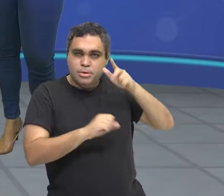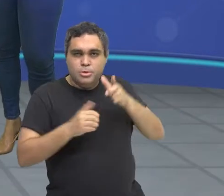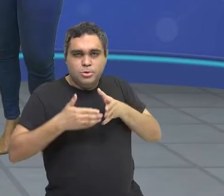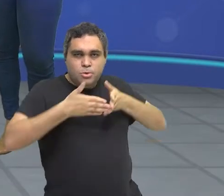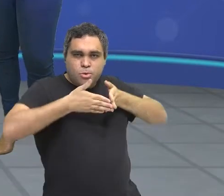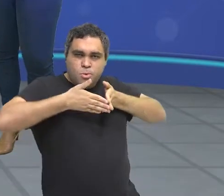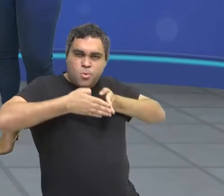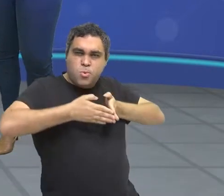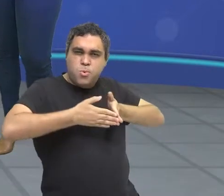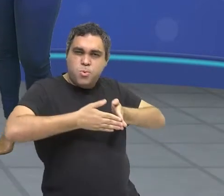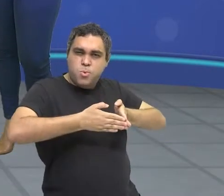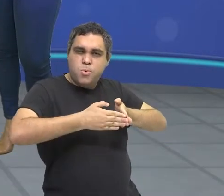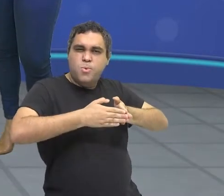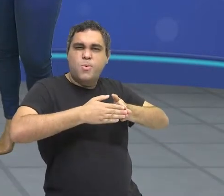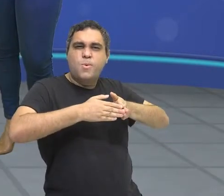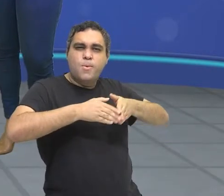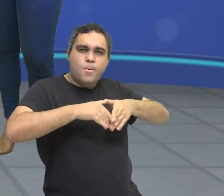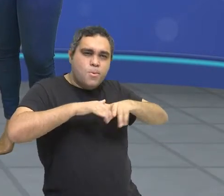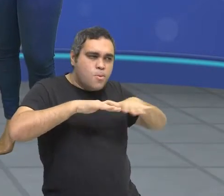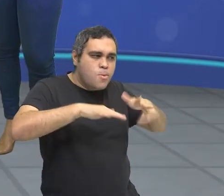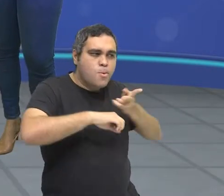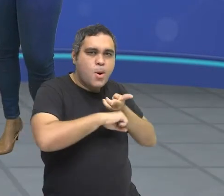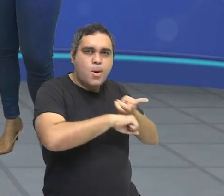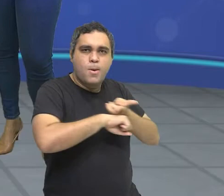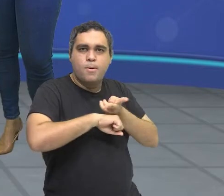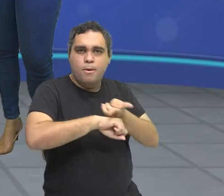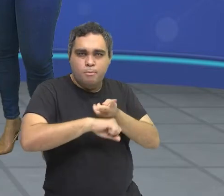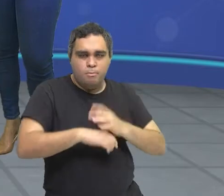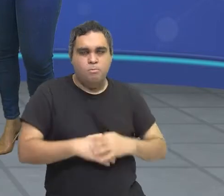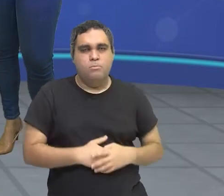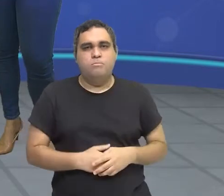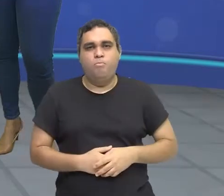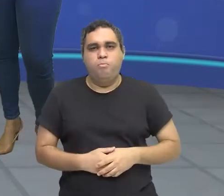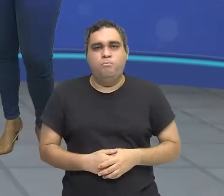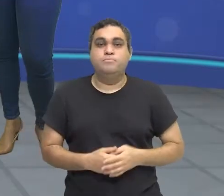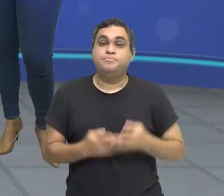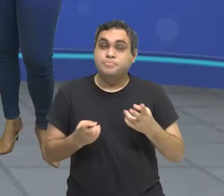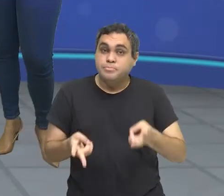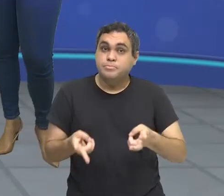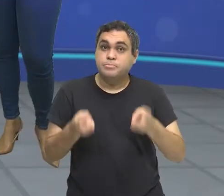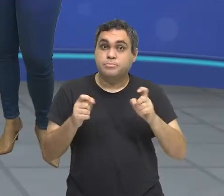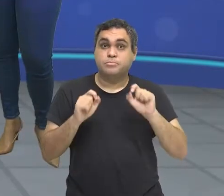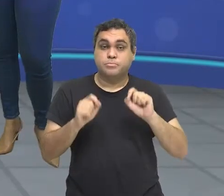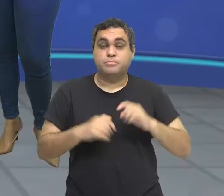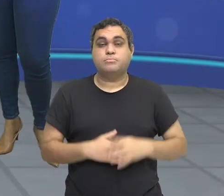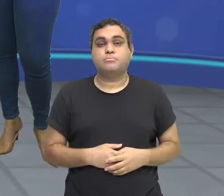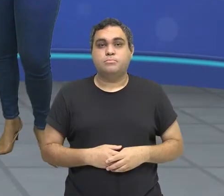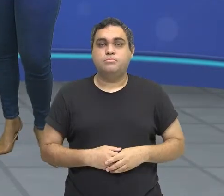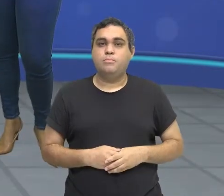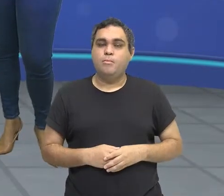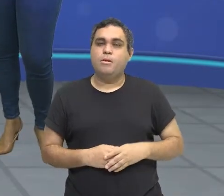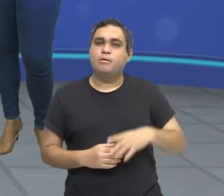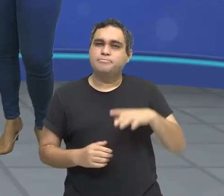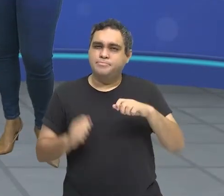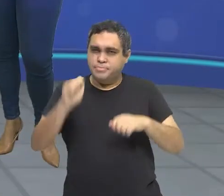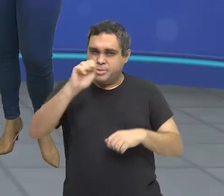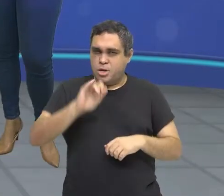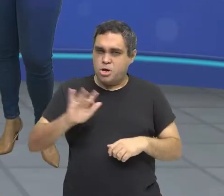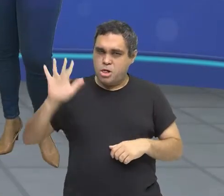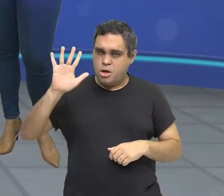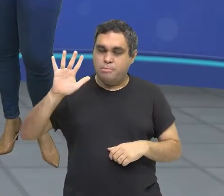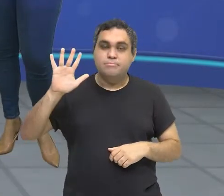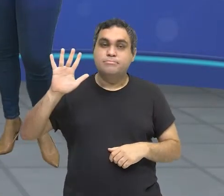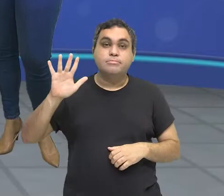vai verificar que nessa época das grandes navegações, a gente observa que os europeus, eles estavam